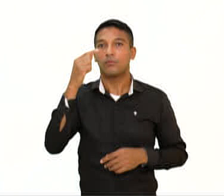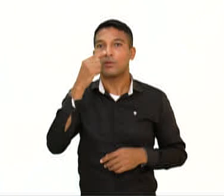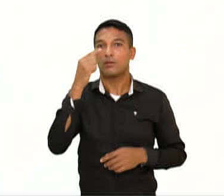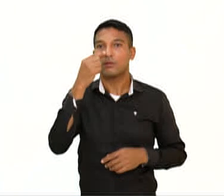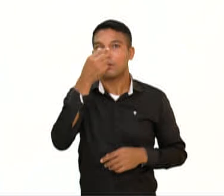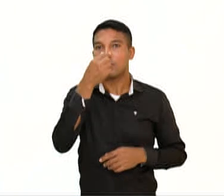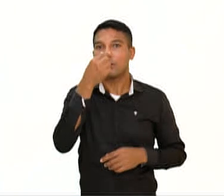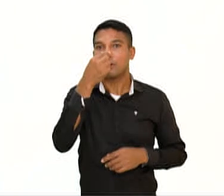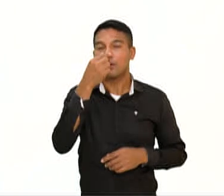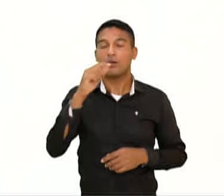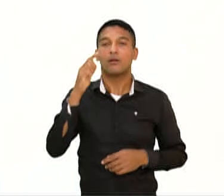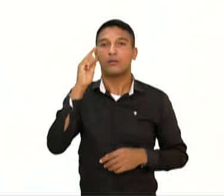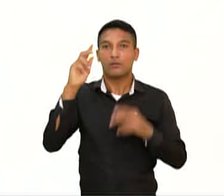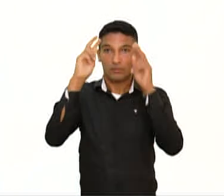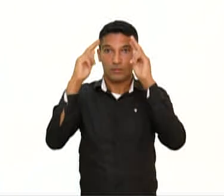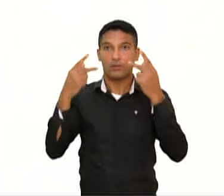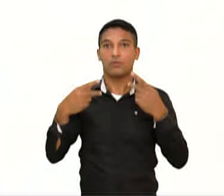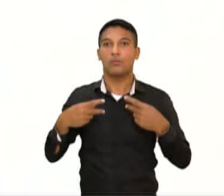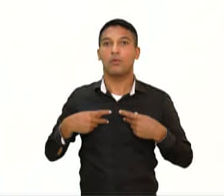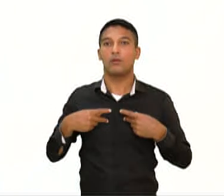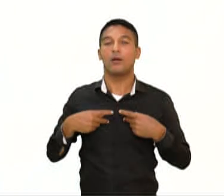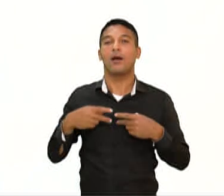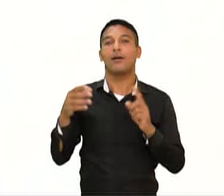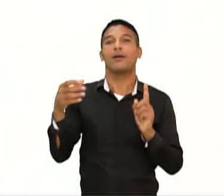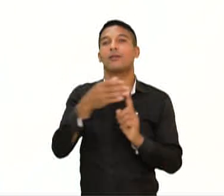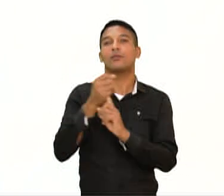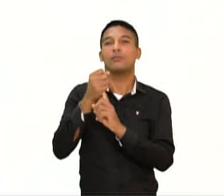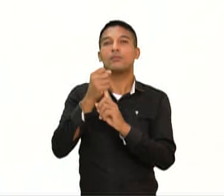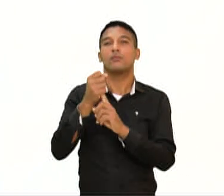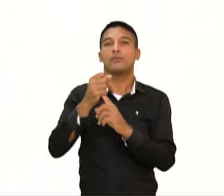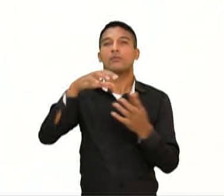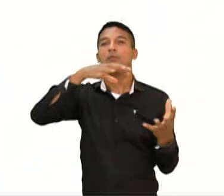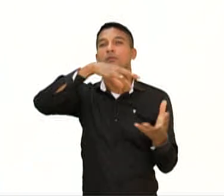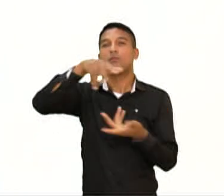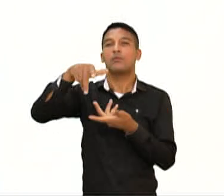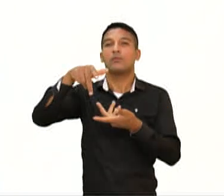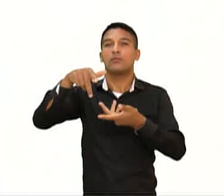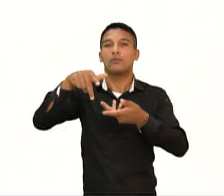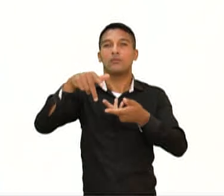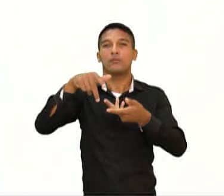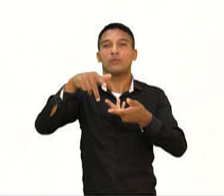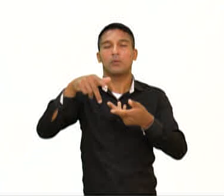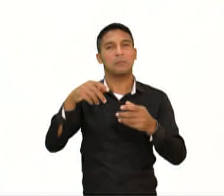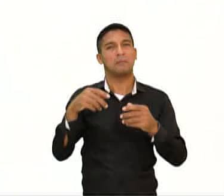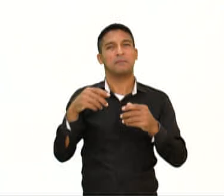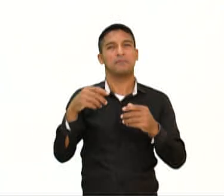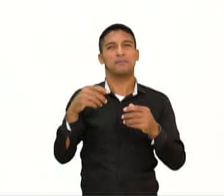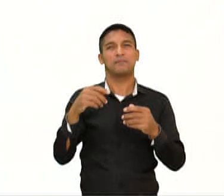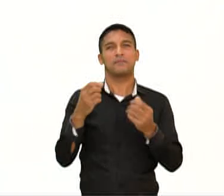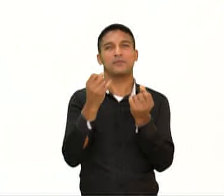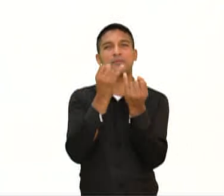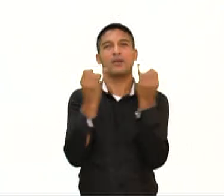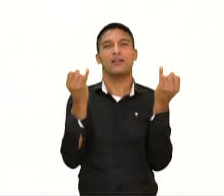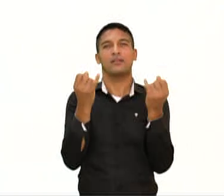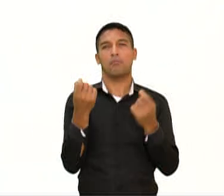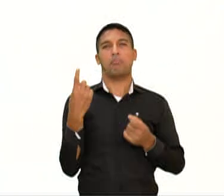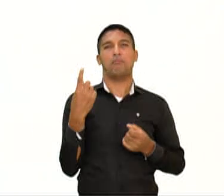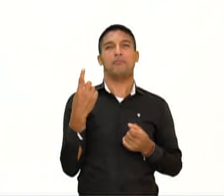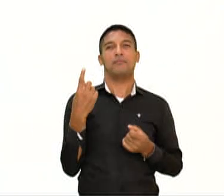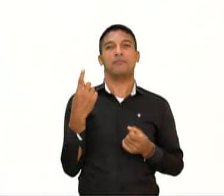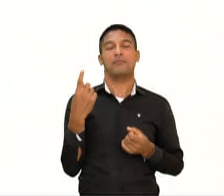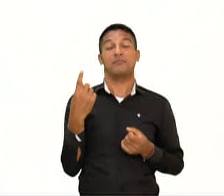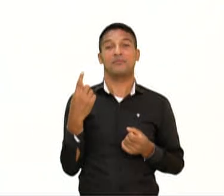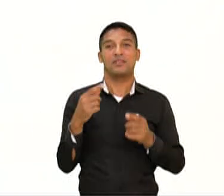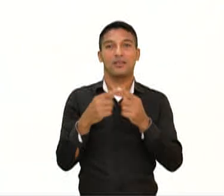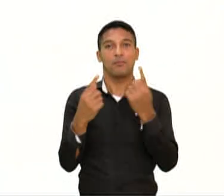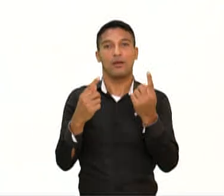o homem a ocupar o posto de dominador do planeta. Parece bizarro, mas é o que sugere uma pesquisa publicada na edição desta semana